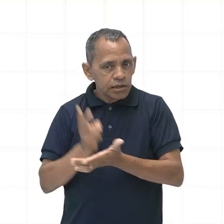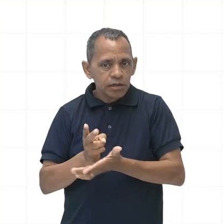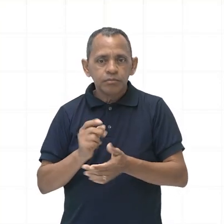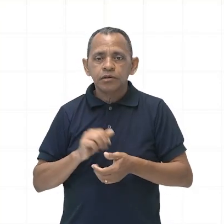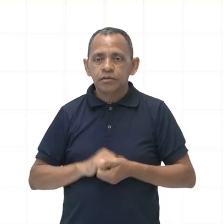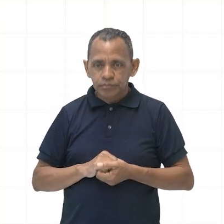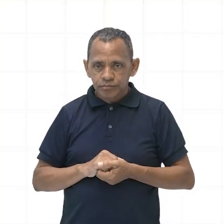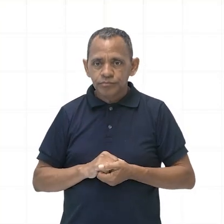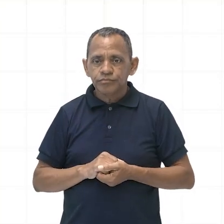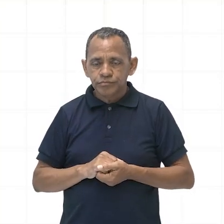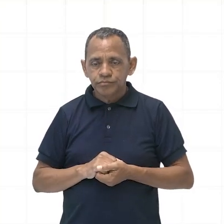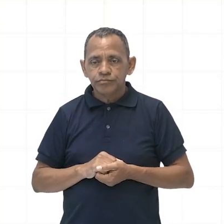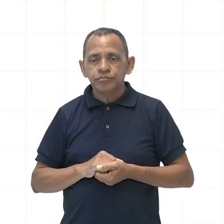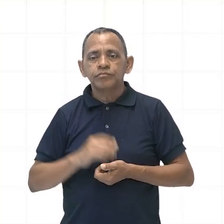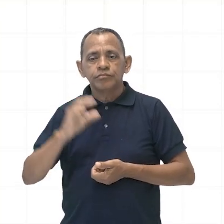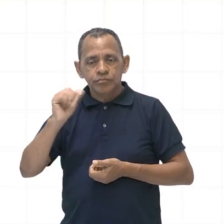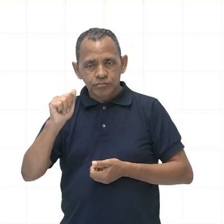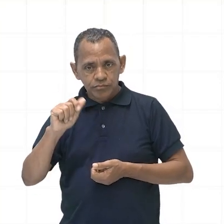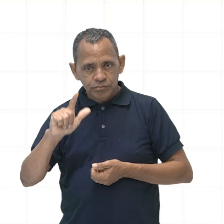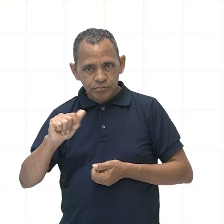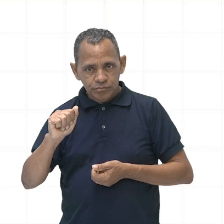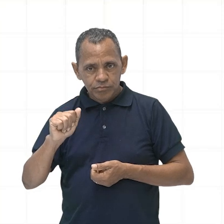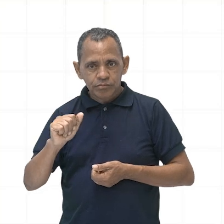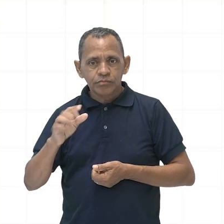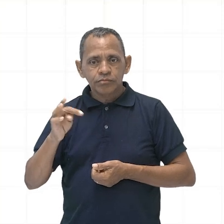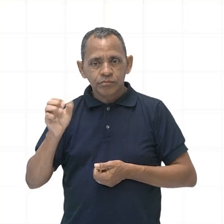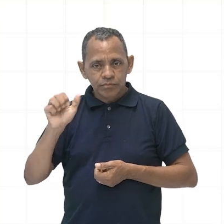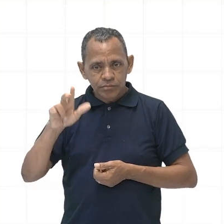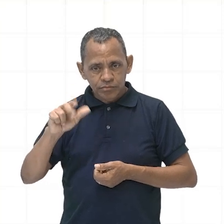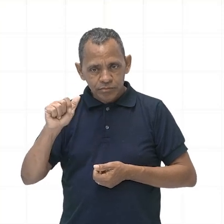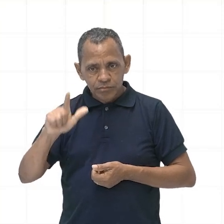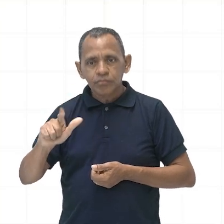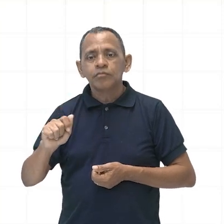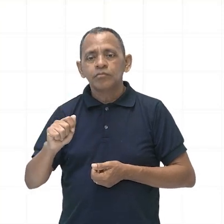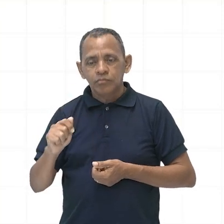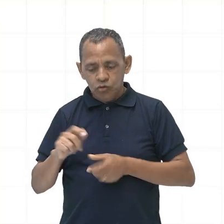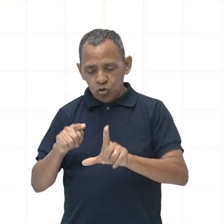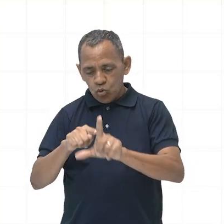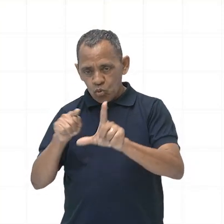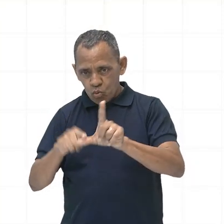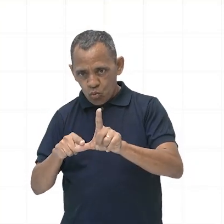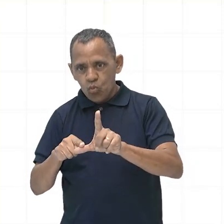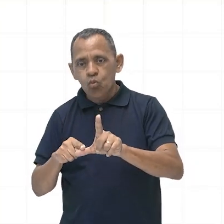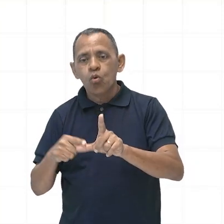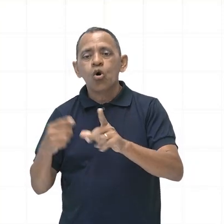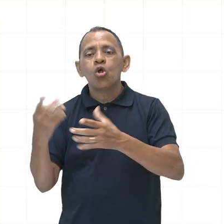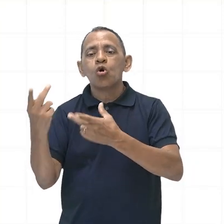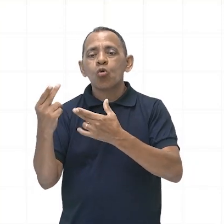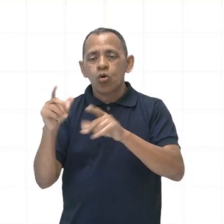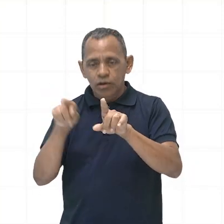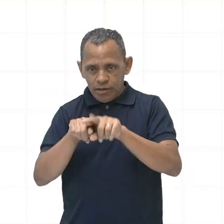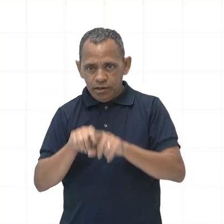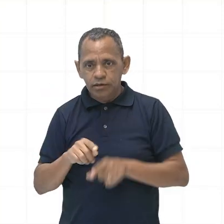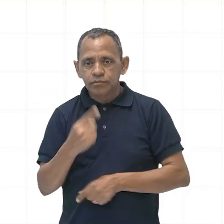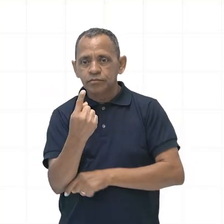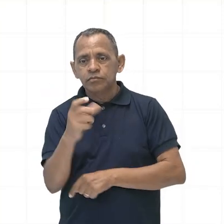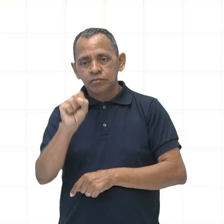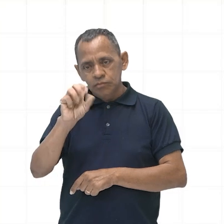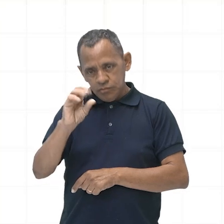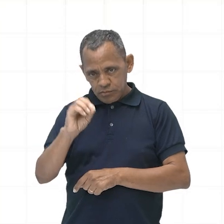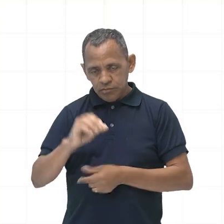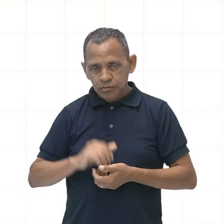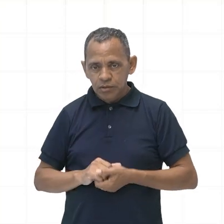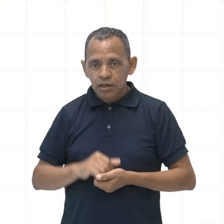a soma é igual a 180. E quando eles são alternos e externos,